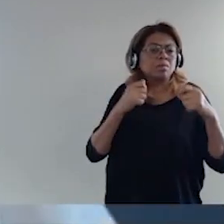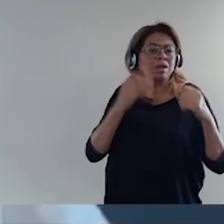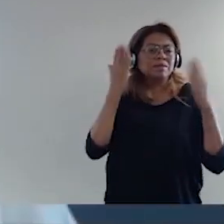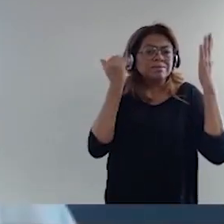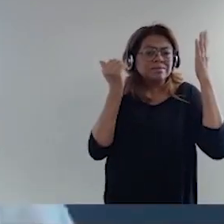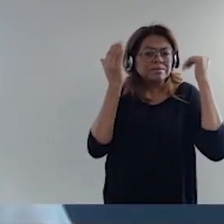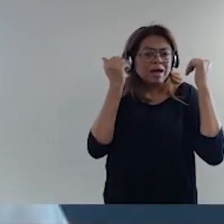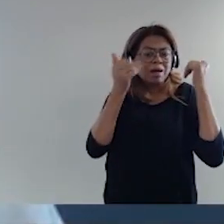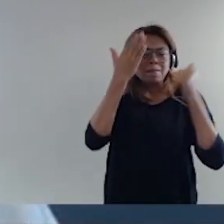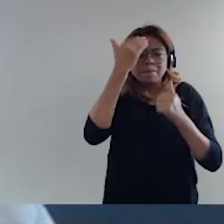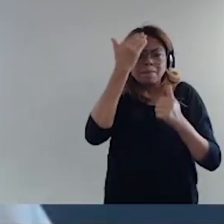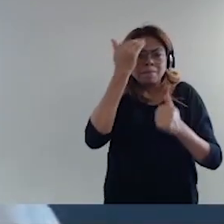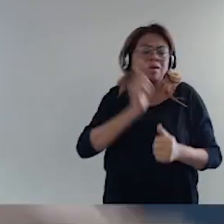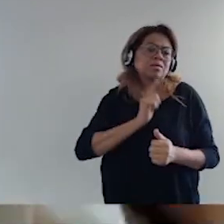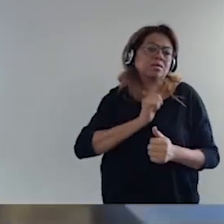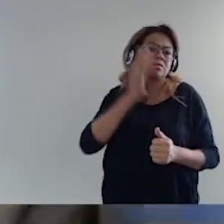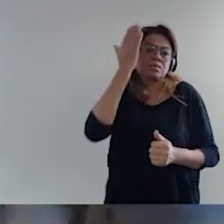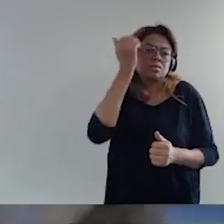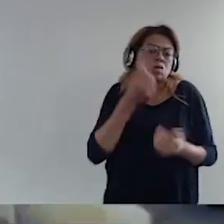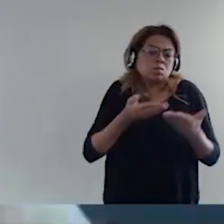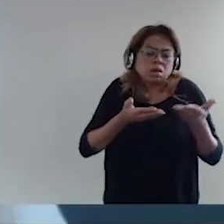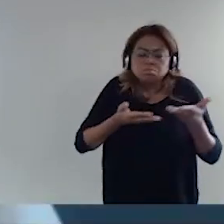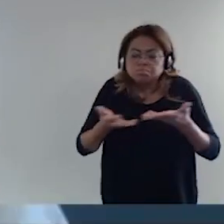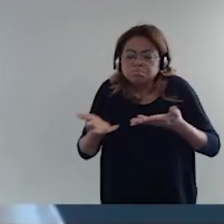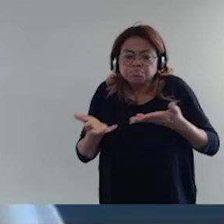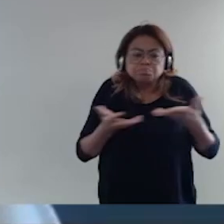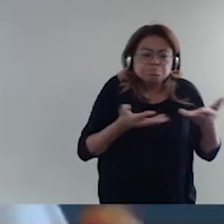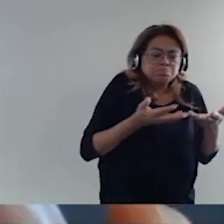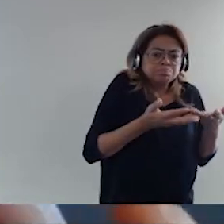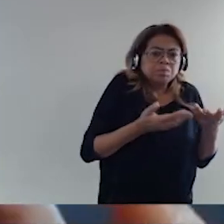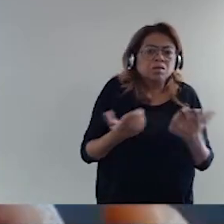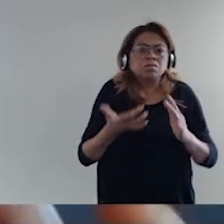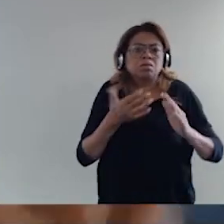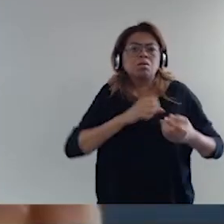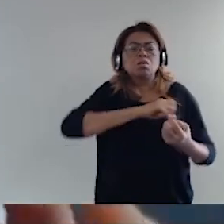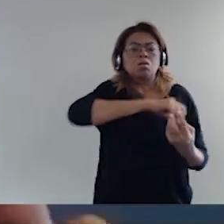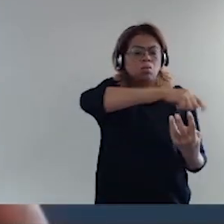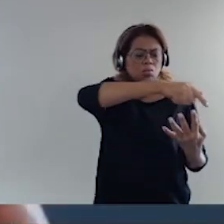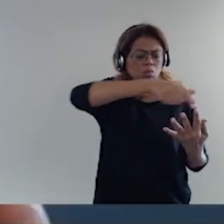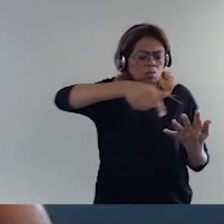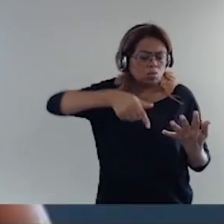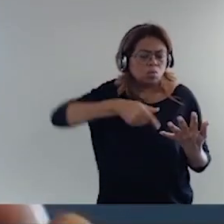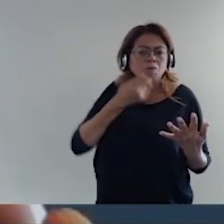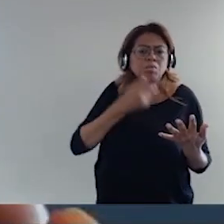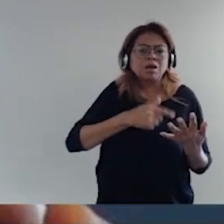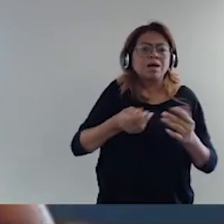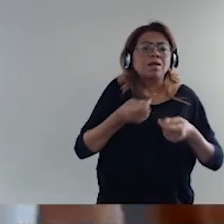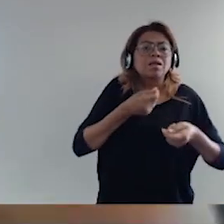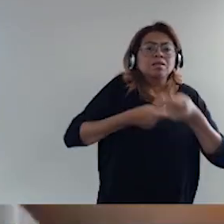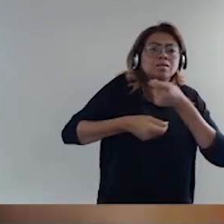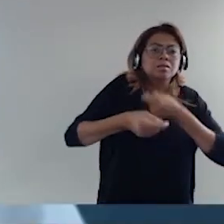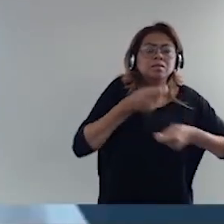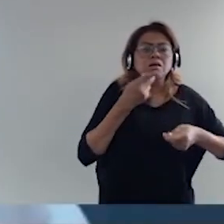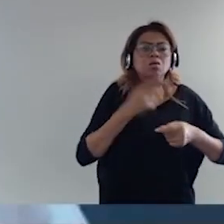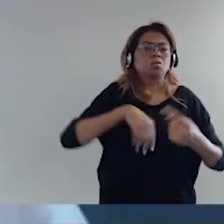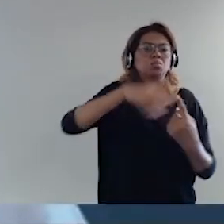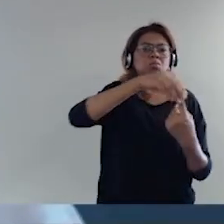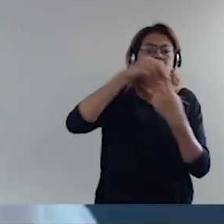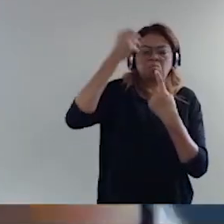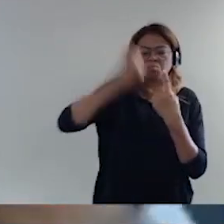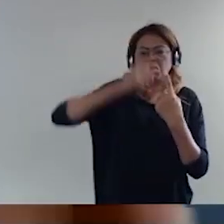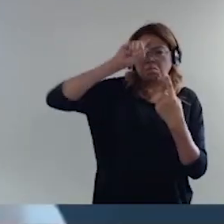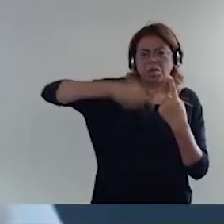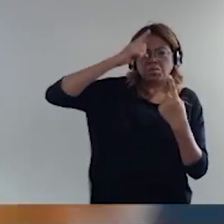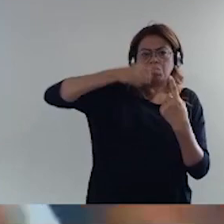desse universo de instituições, desse conjunto de estados. Ele não pode centralizar poder. Ele